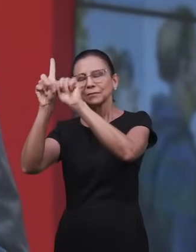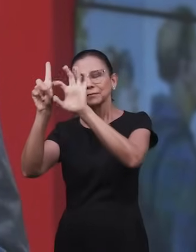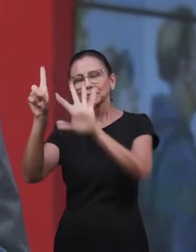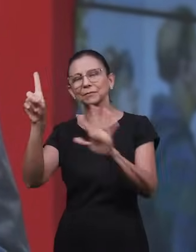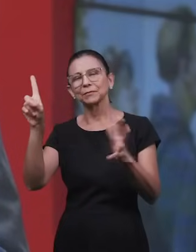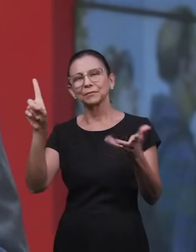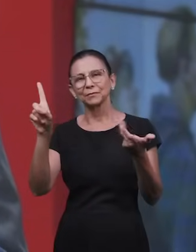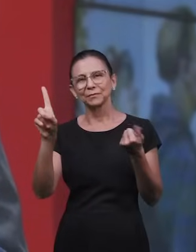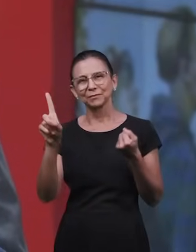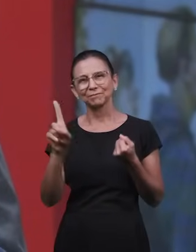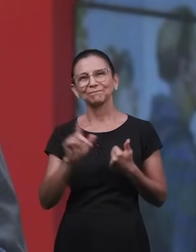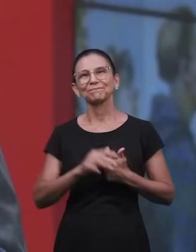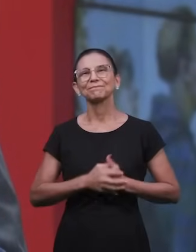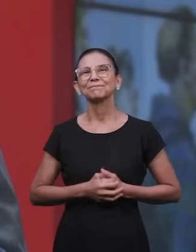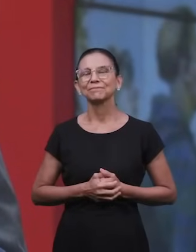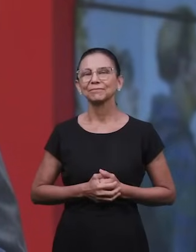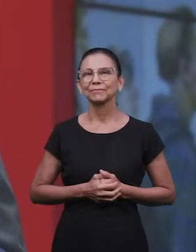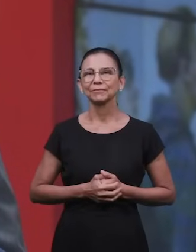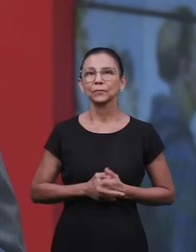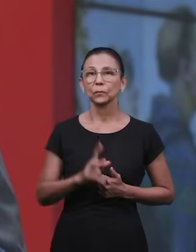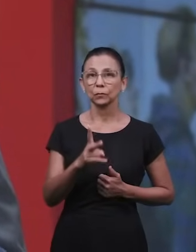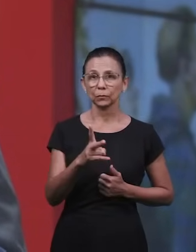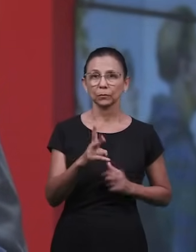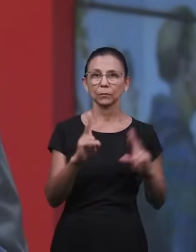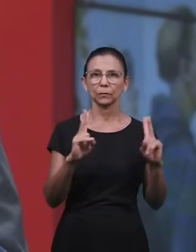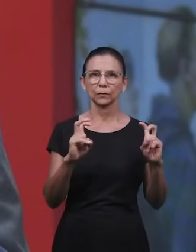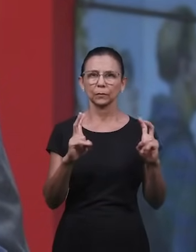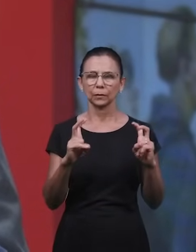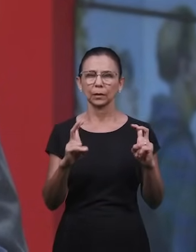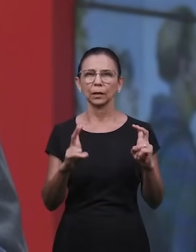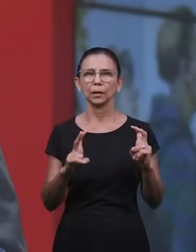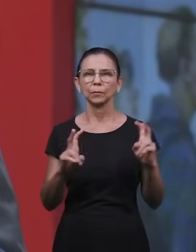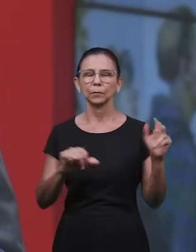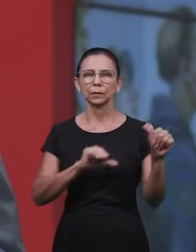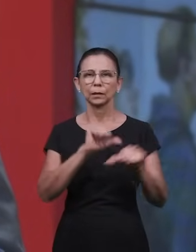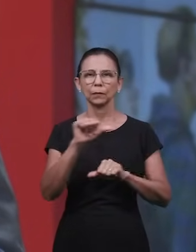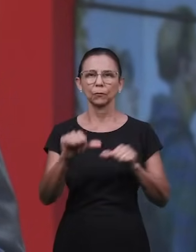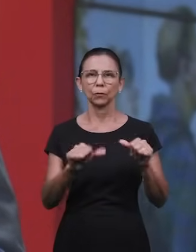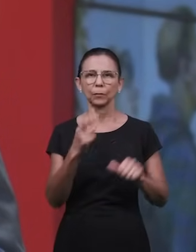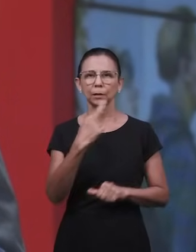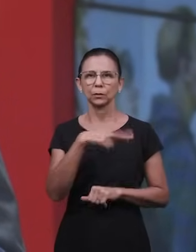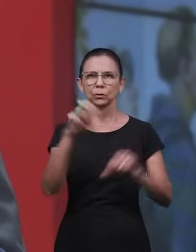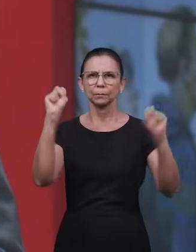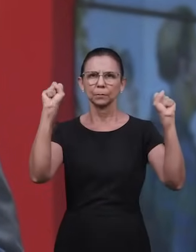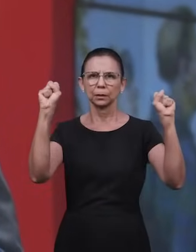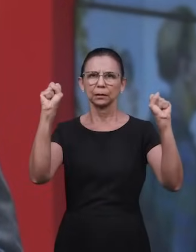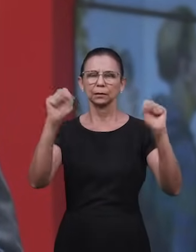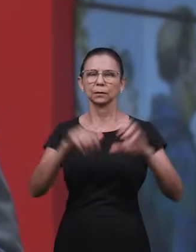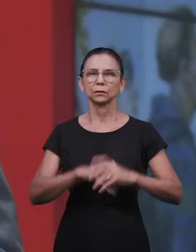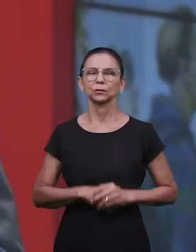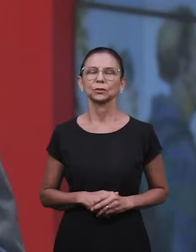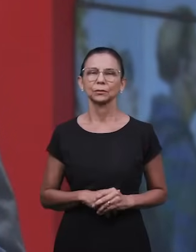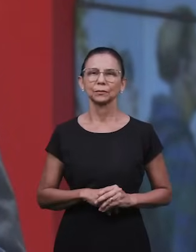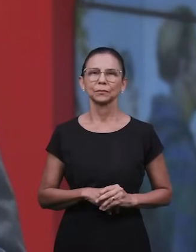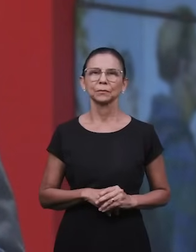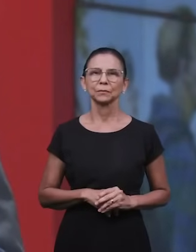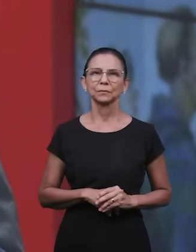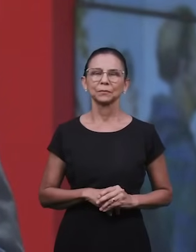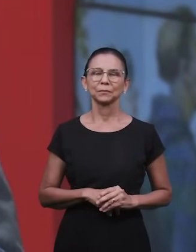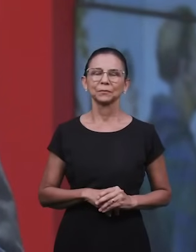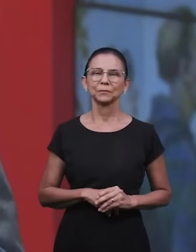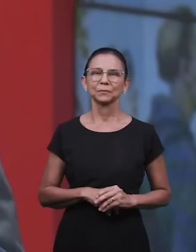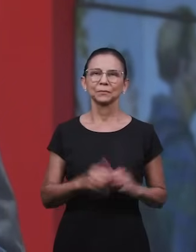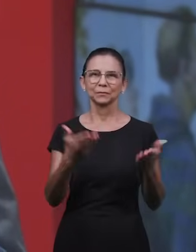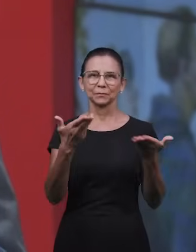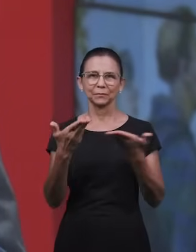tem uma bênção maravilhosa para a sua vida, né? Nós continuaremos ainda com este tema da reforma religiosa, ainda com mais um